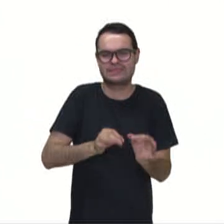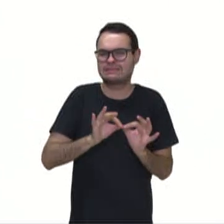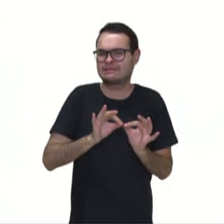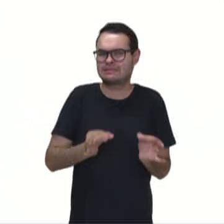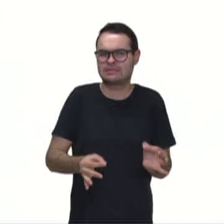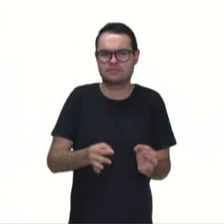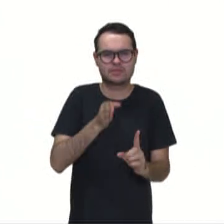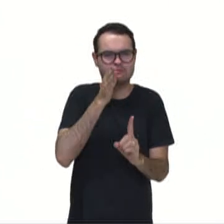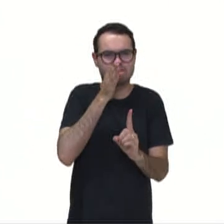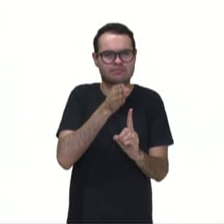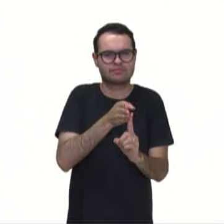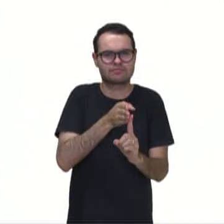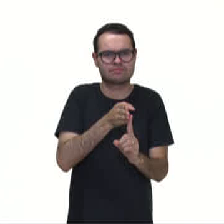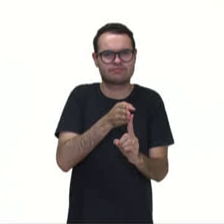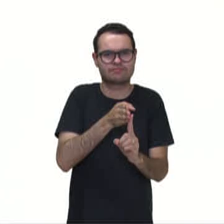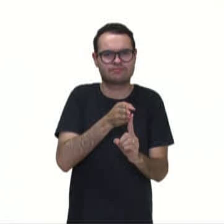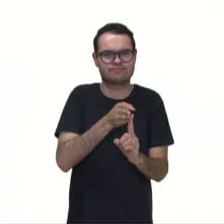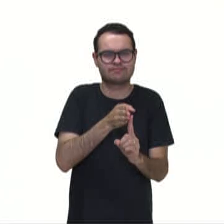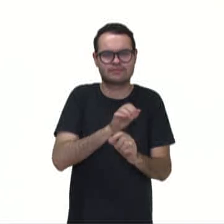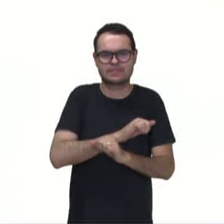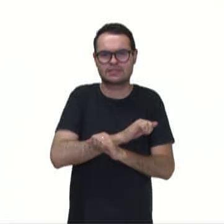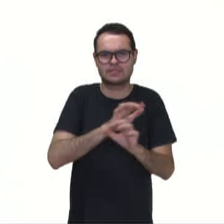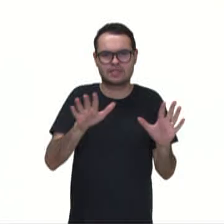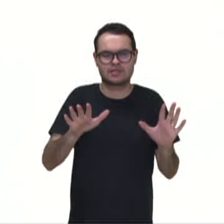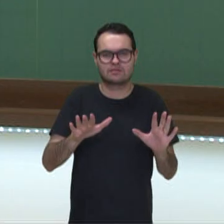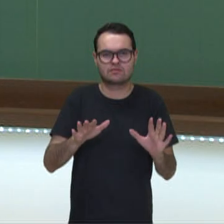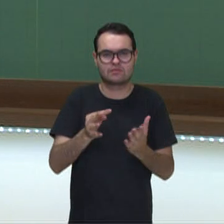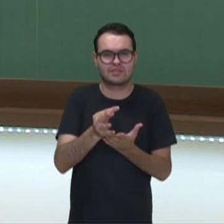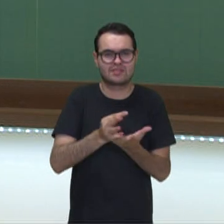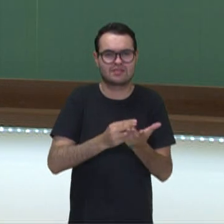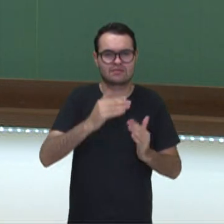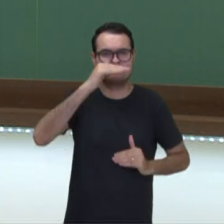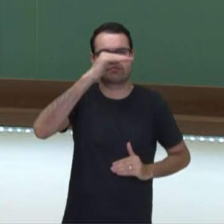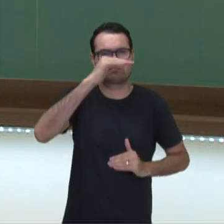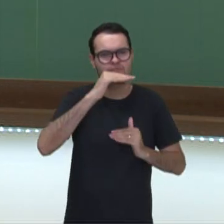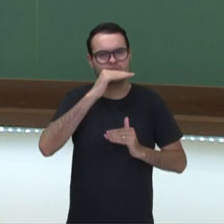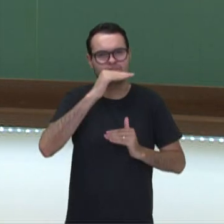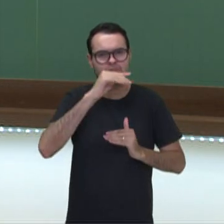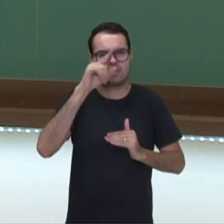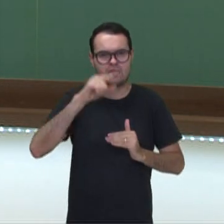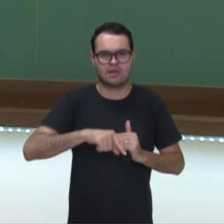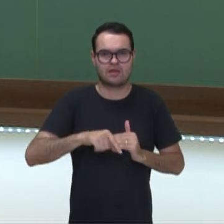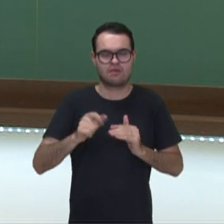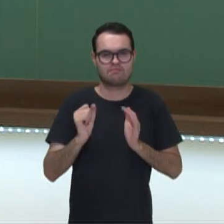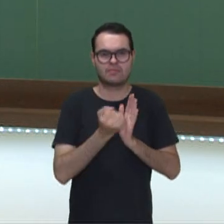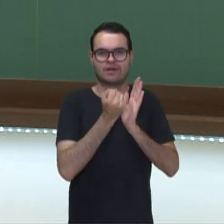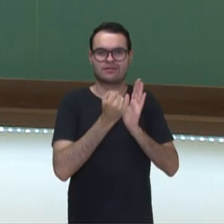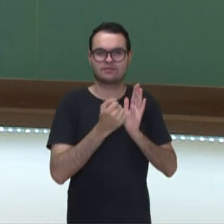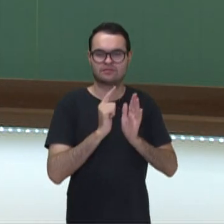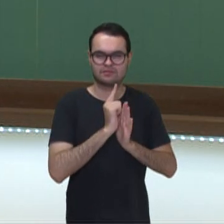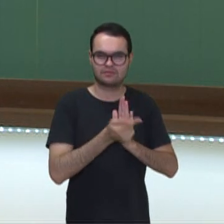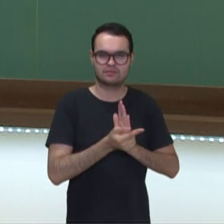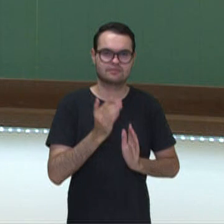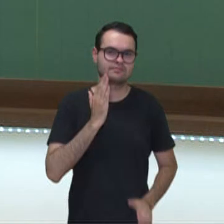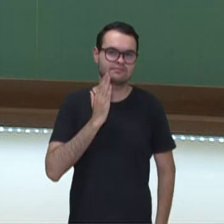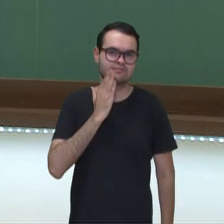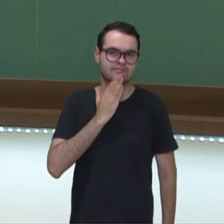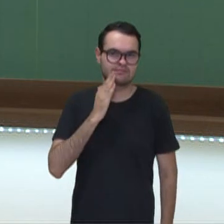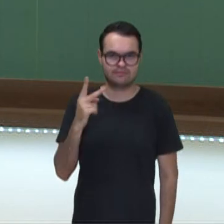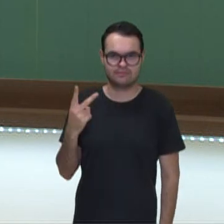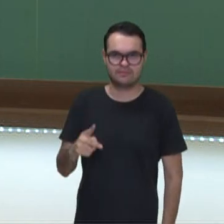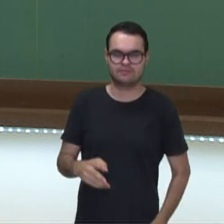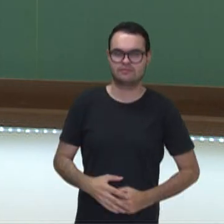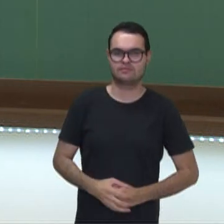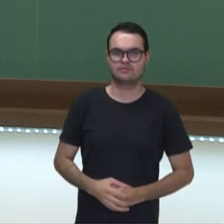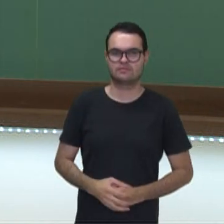direta. Os textos são geralmente curtos, a brevidade é uma das marcas deste gênero, tanto a